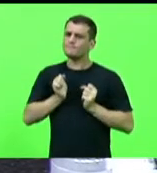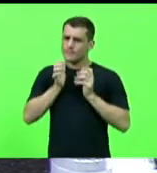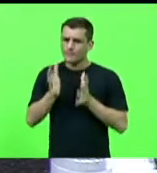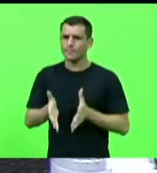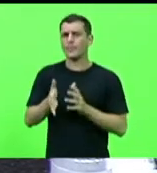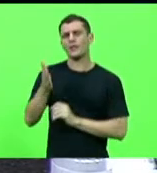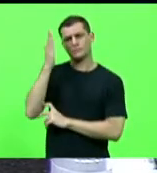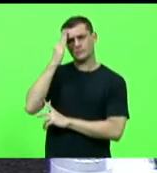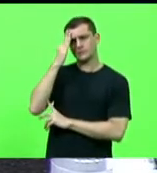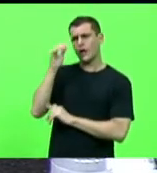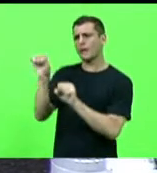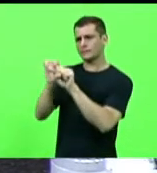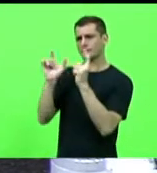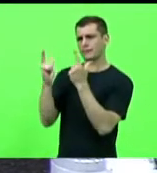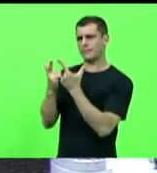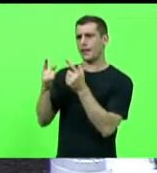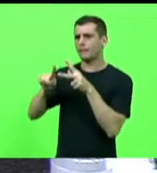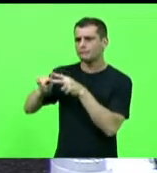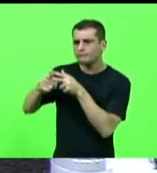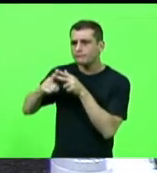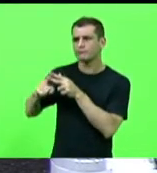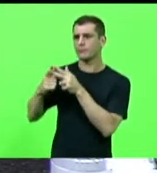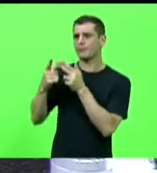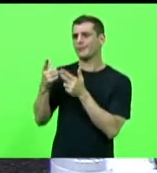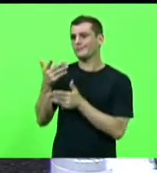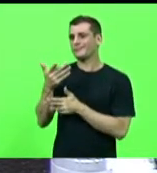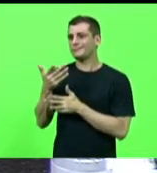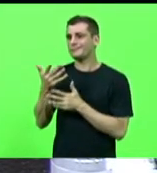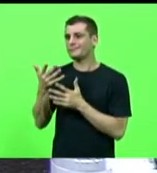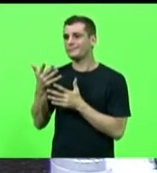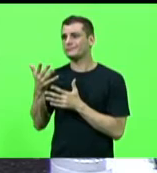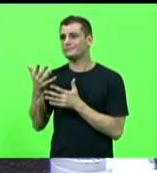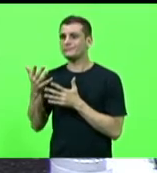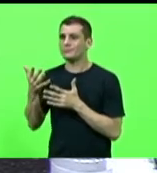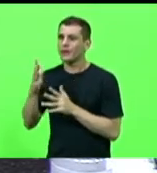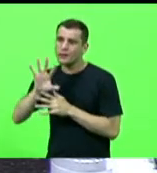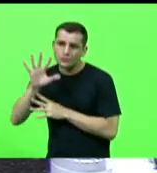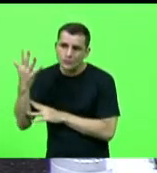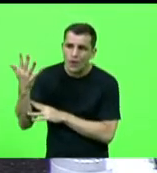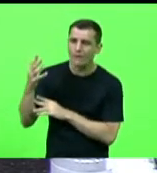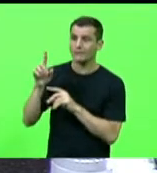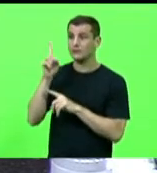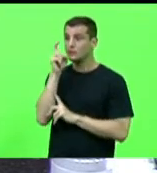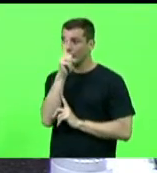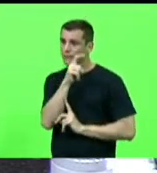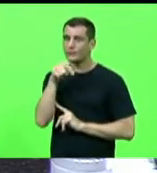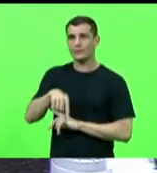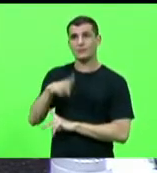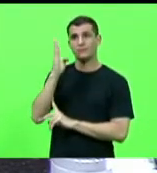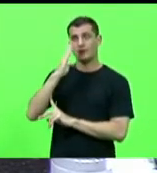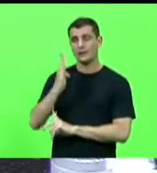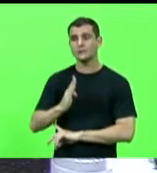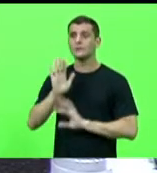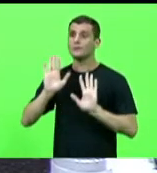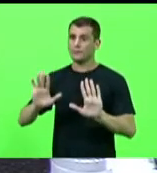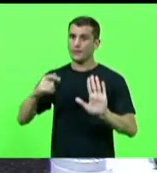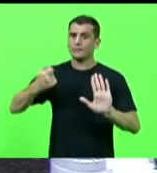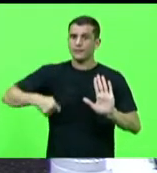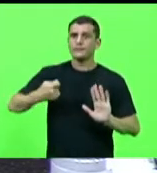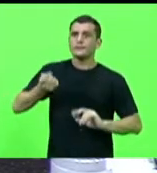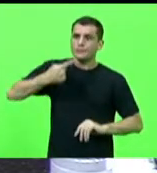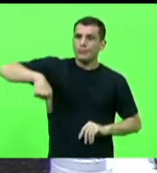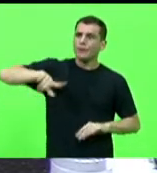consertar isso, que é uma coisa muito complicada, é muito difícil para o país, mas o país precisa